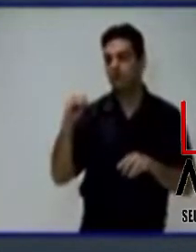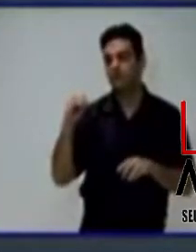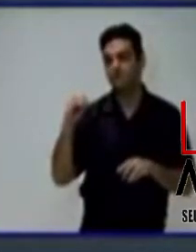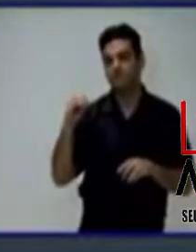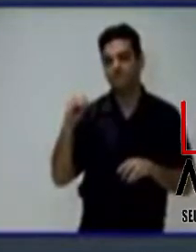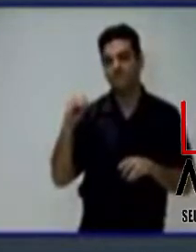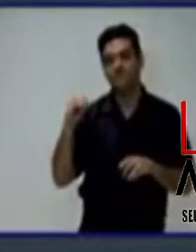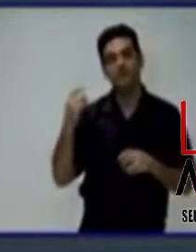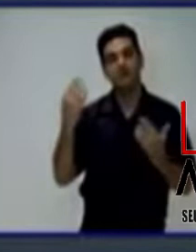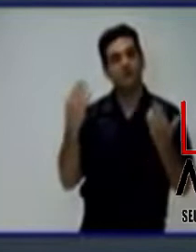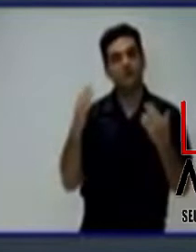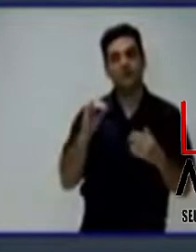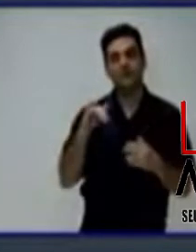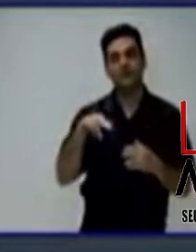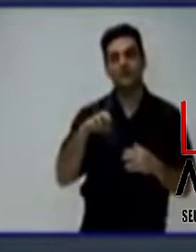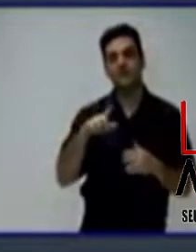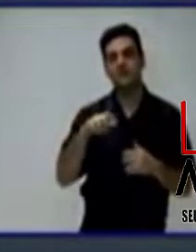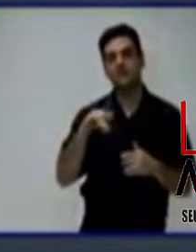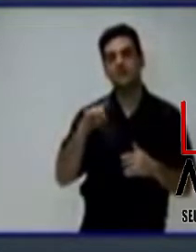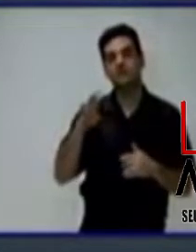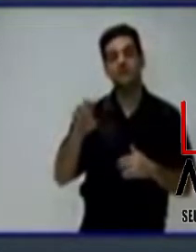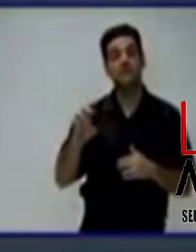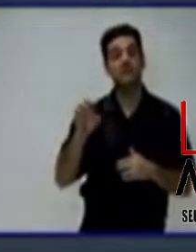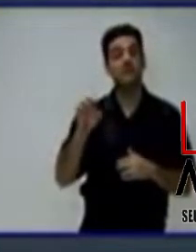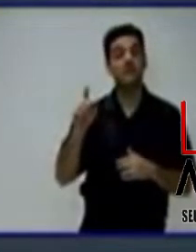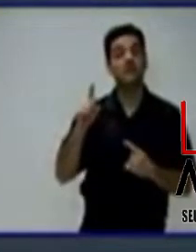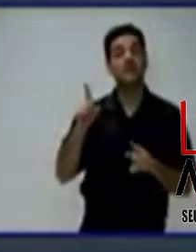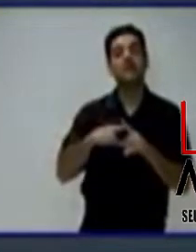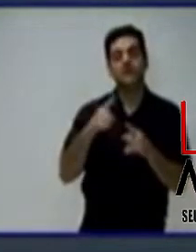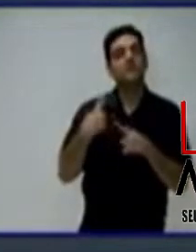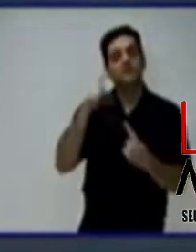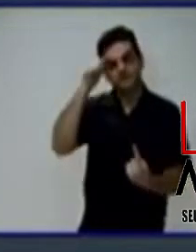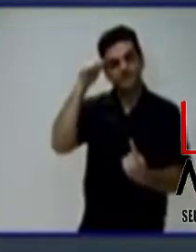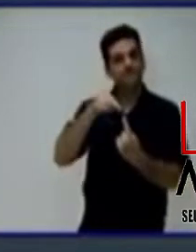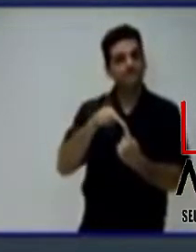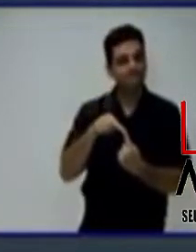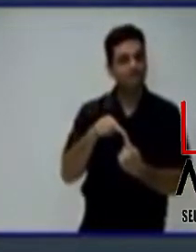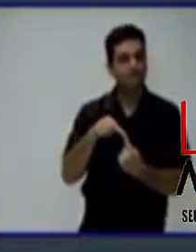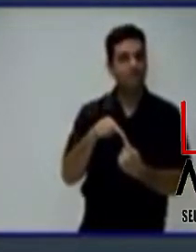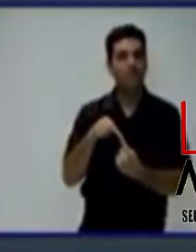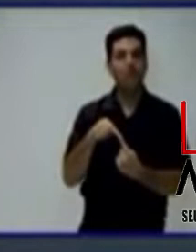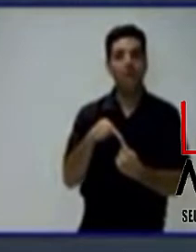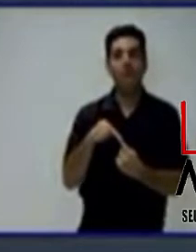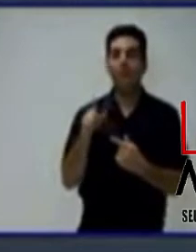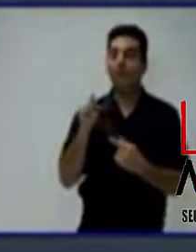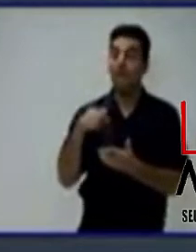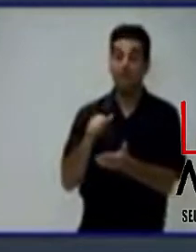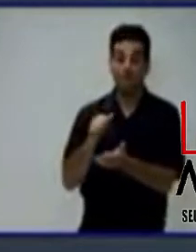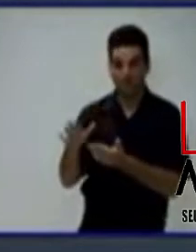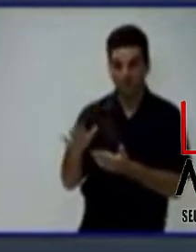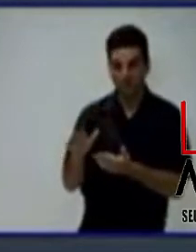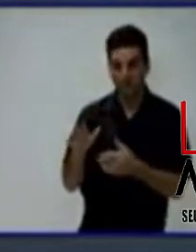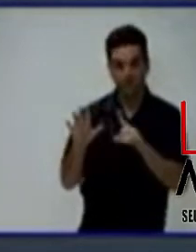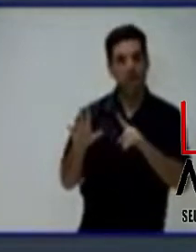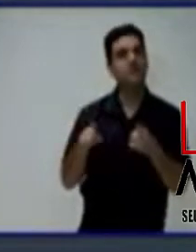a inelegibilidade não apenas a partir do fato objetivo da demissão,